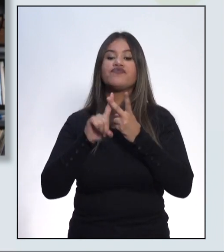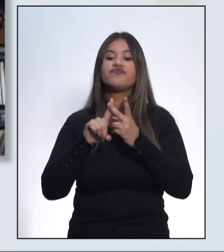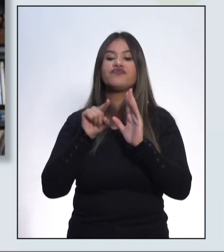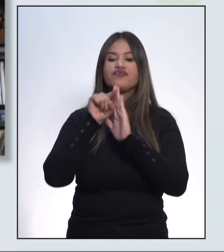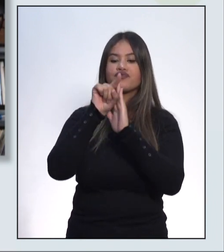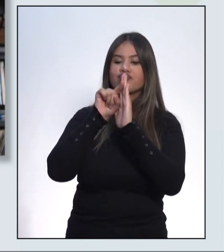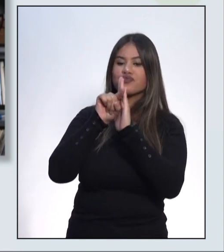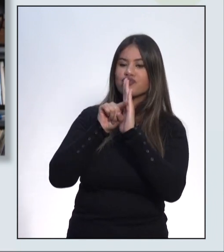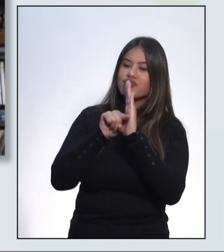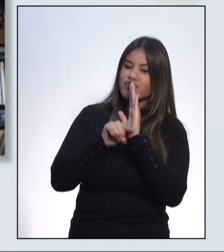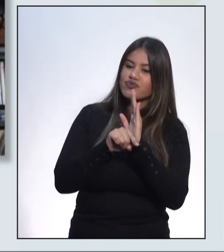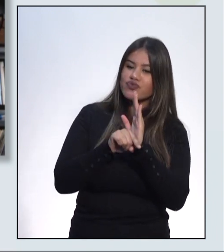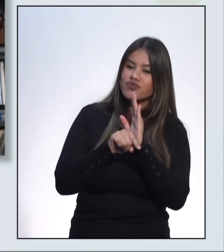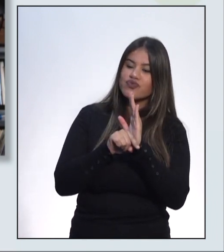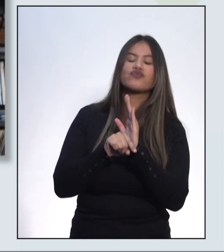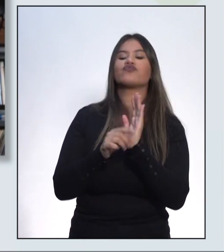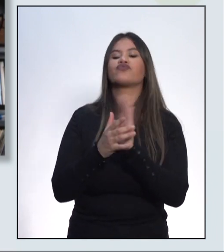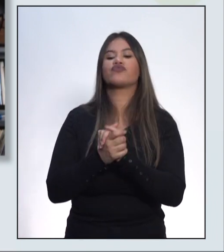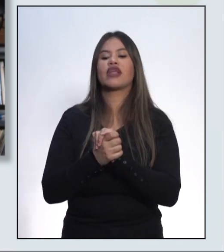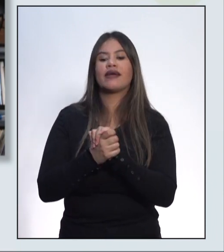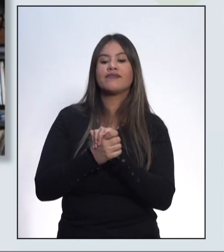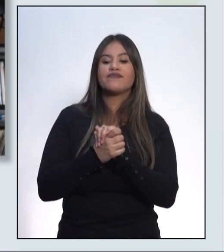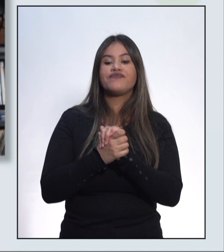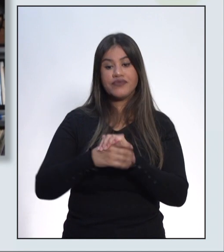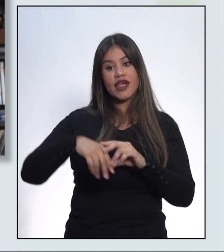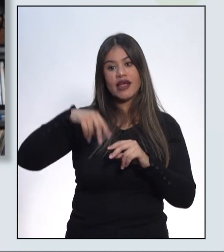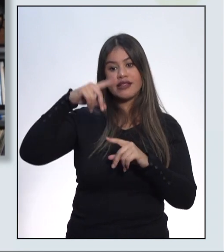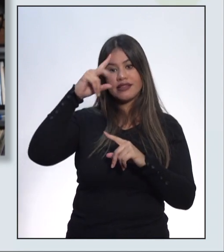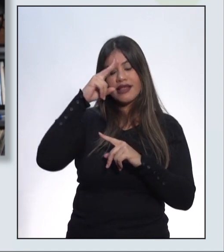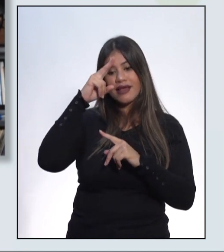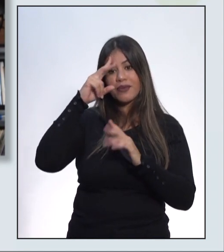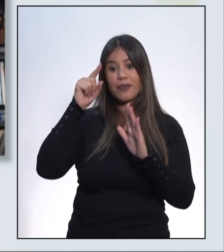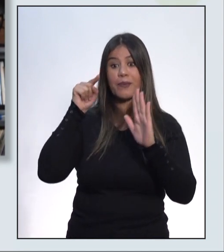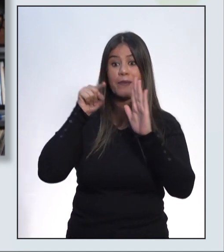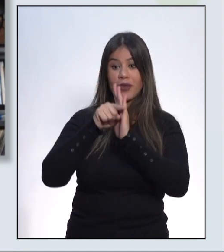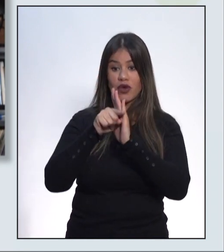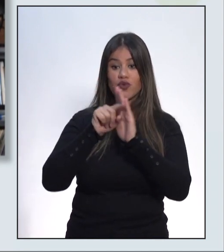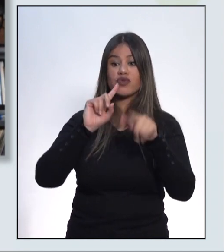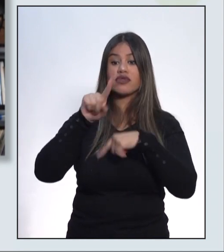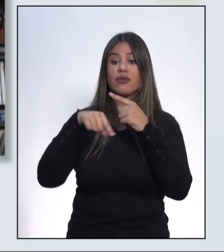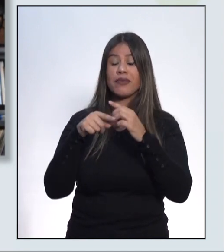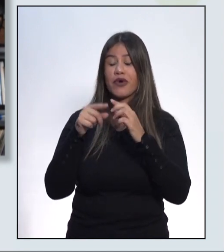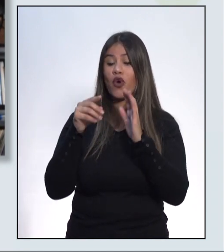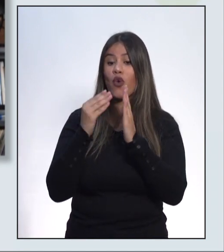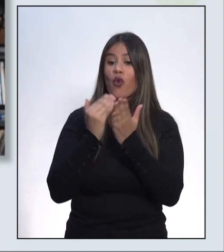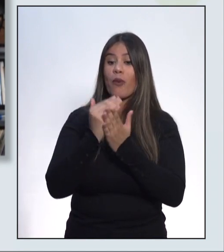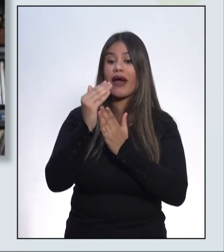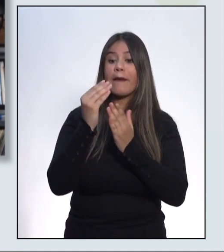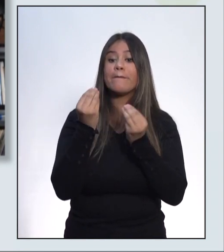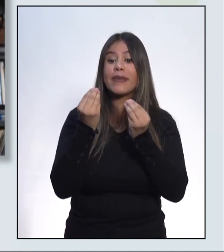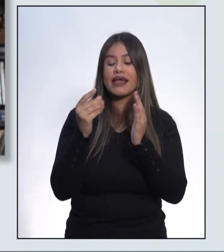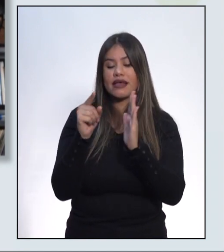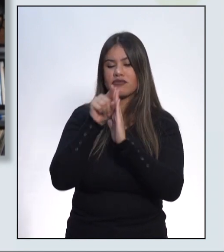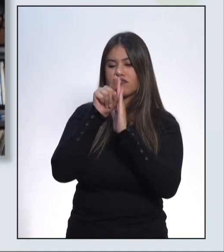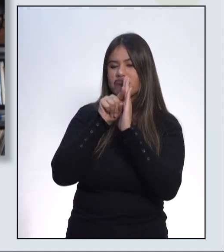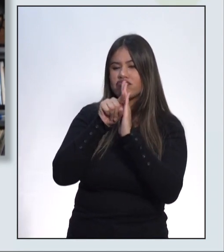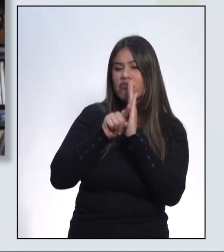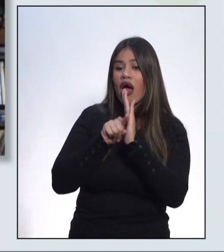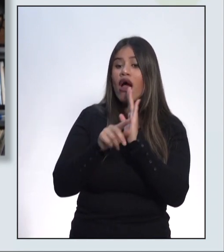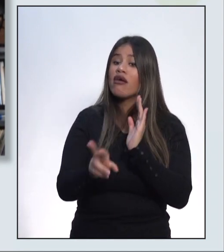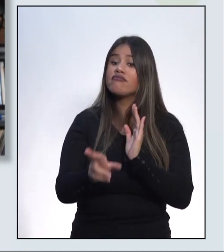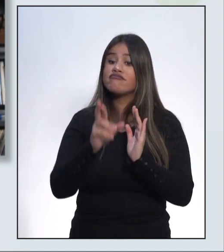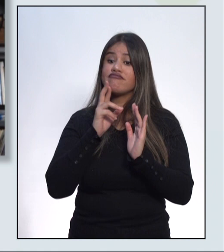responder, então você vai começar a investigar. E esse é o método jornalístico. Como é que a gente vai descobrir o que a gente quer